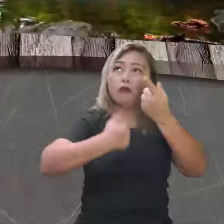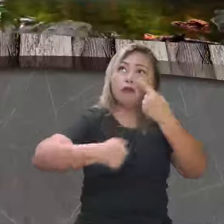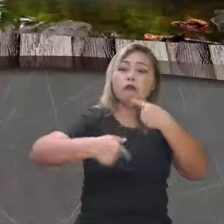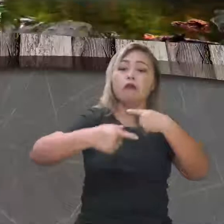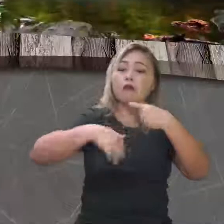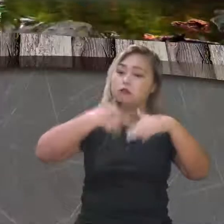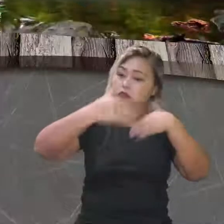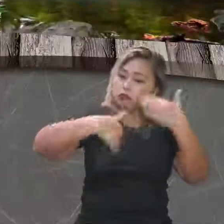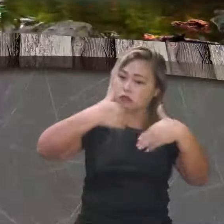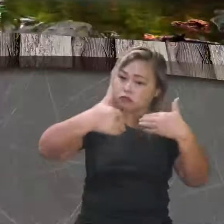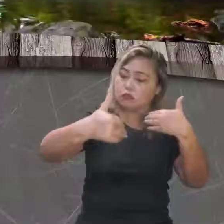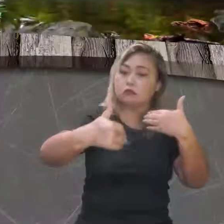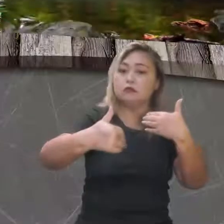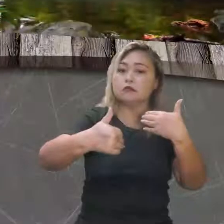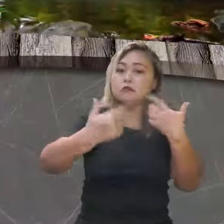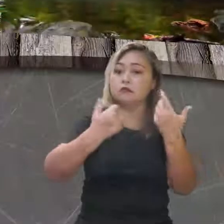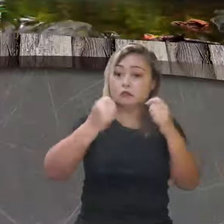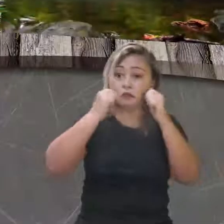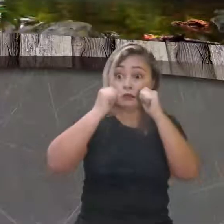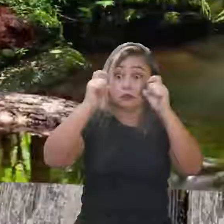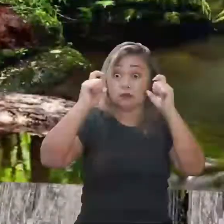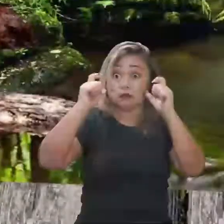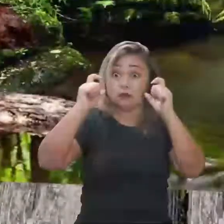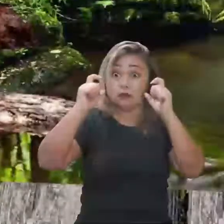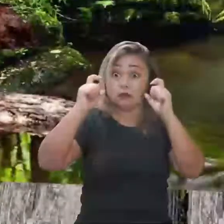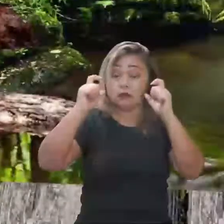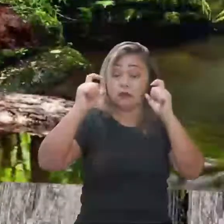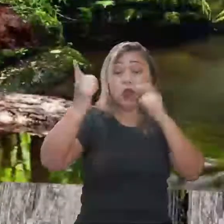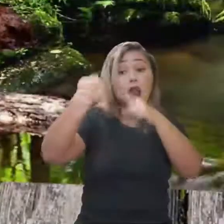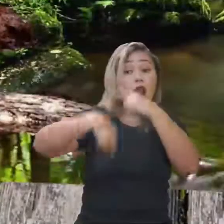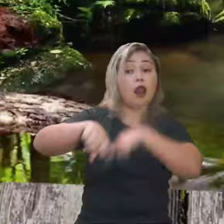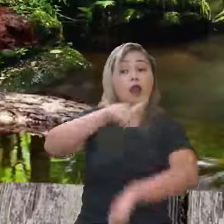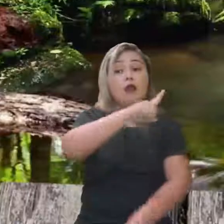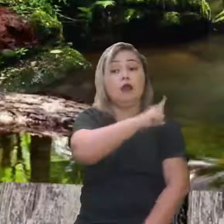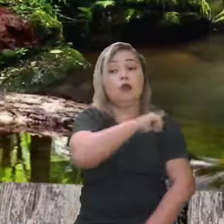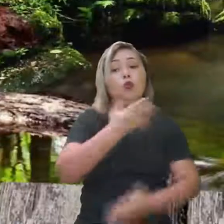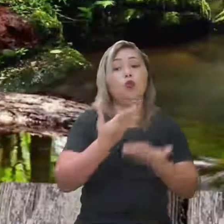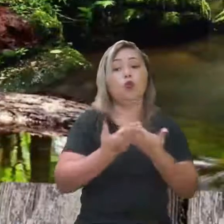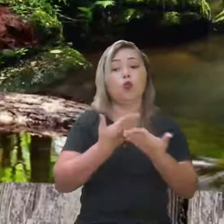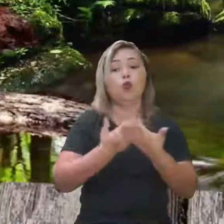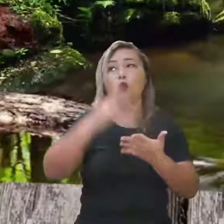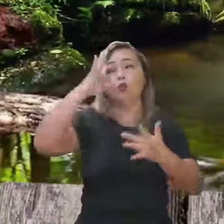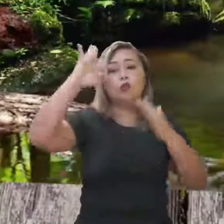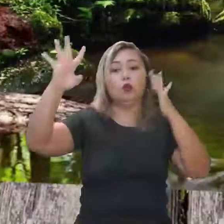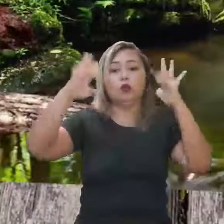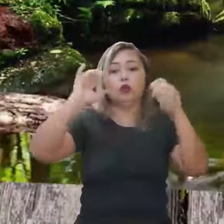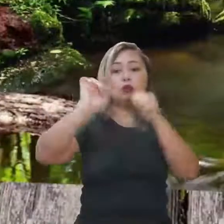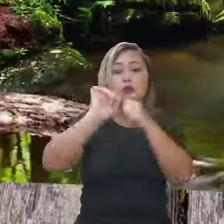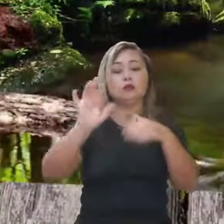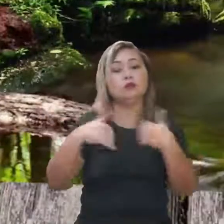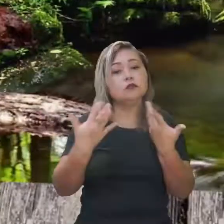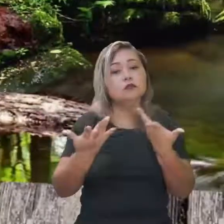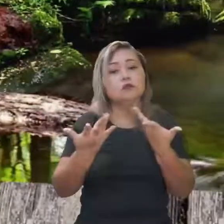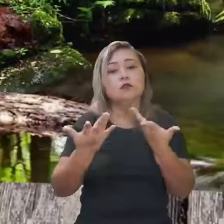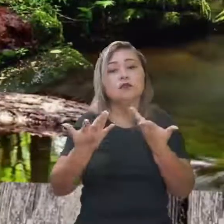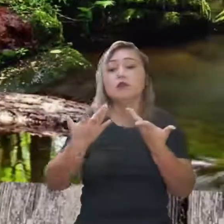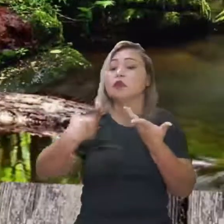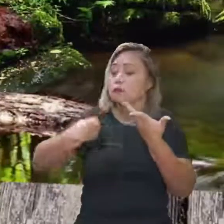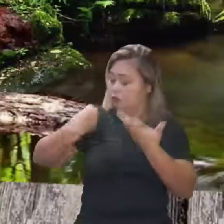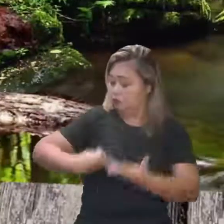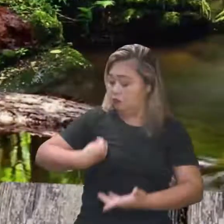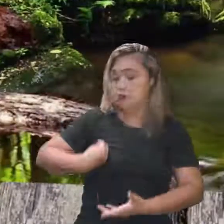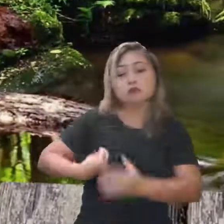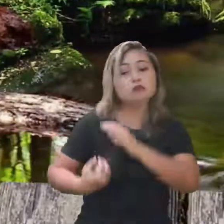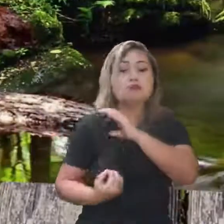evolução, tá certo? Presta atenção. Lá no primeiro ano você estudou as teorias sobre a origem da